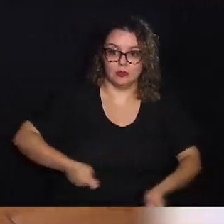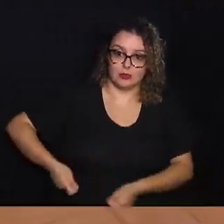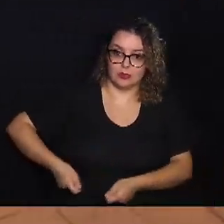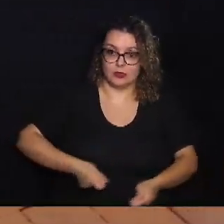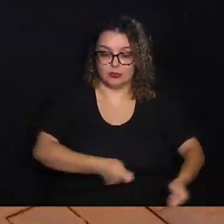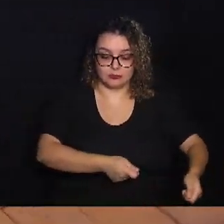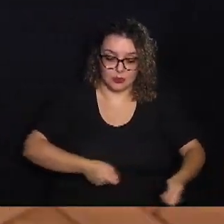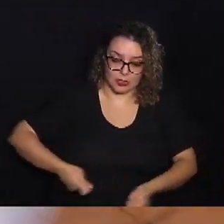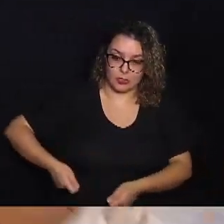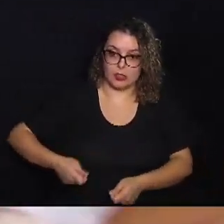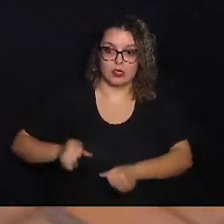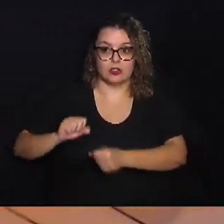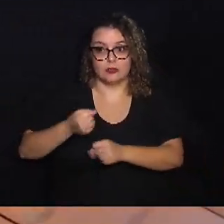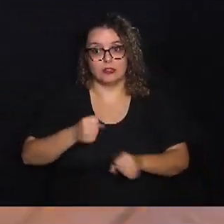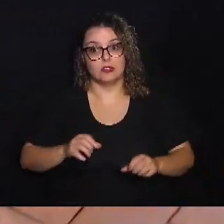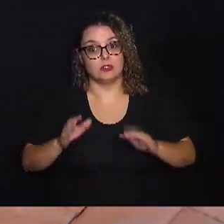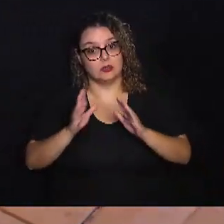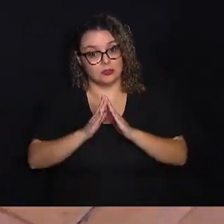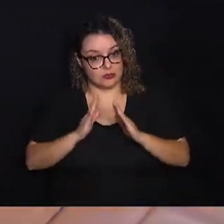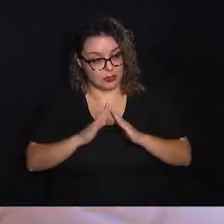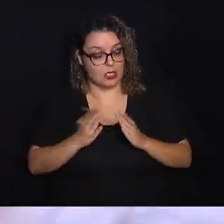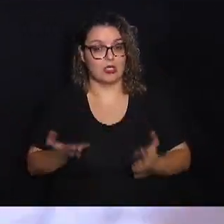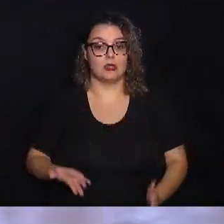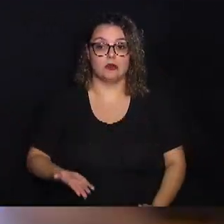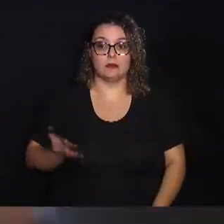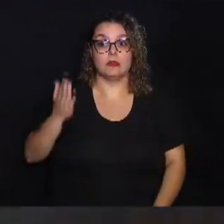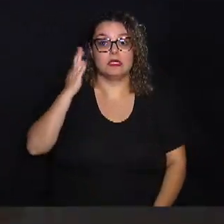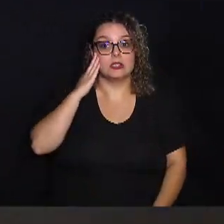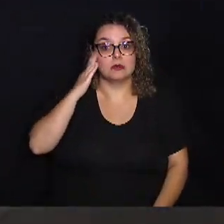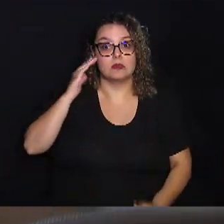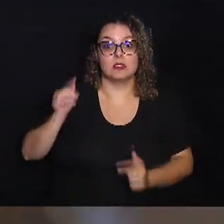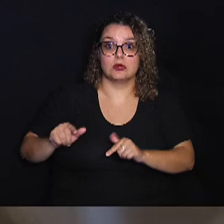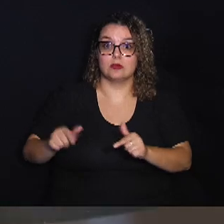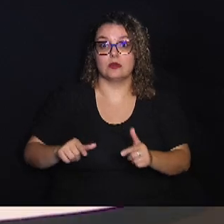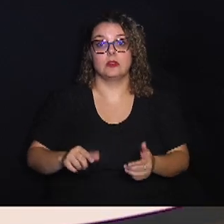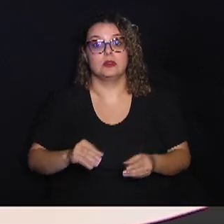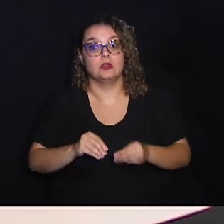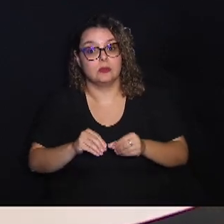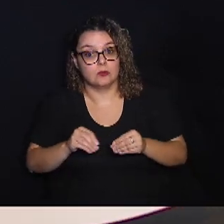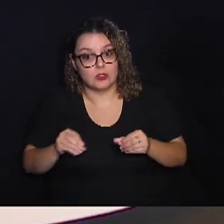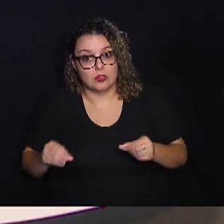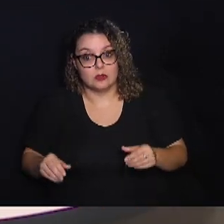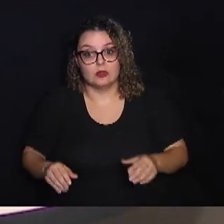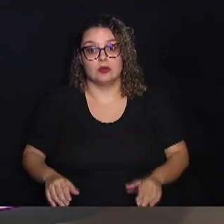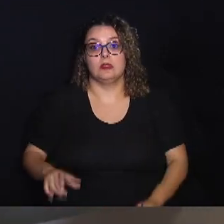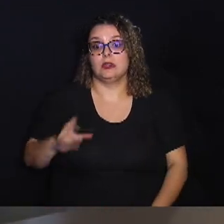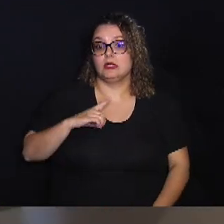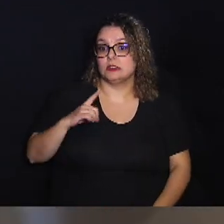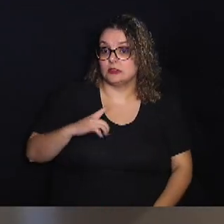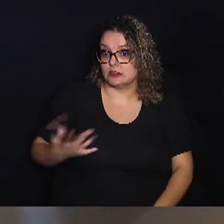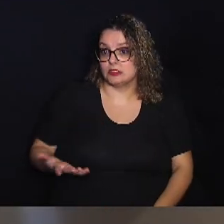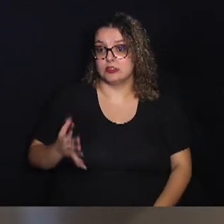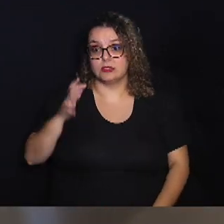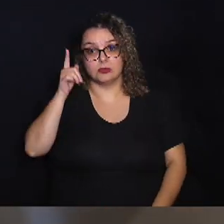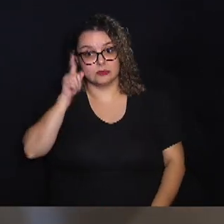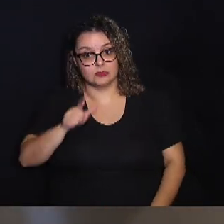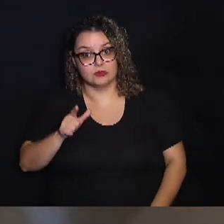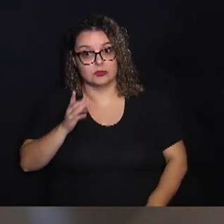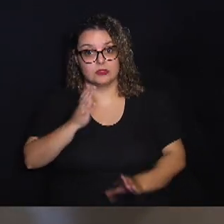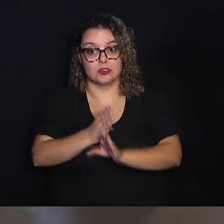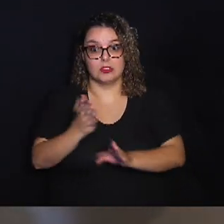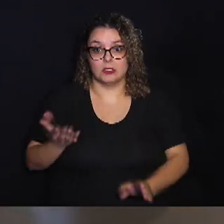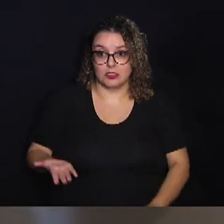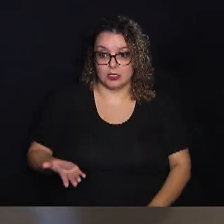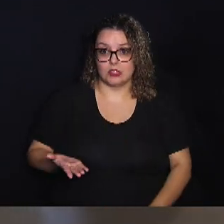o chão, né, descalça, para poder identificar os lugares onde tem uma poeira, onde ela passou e ela não conseguiu identificar.